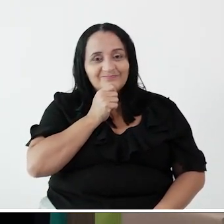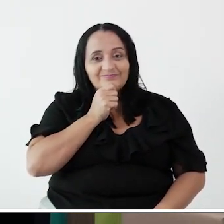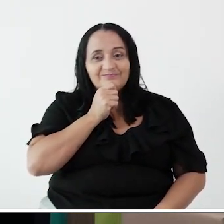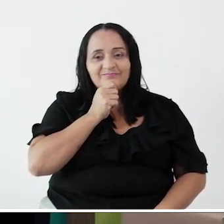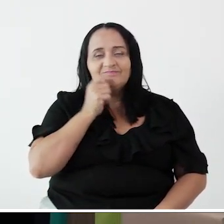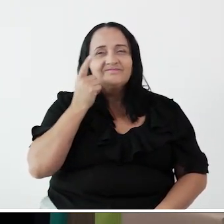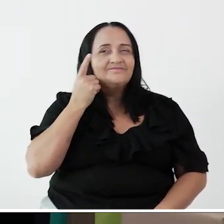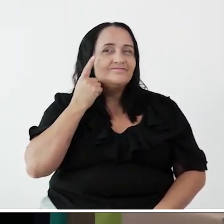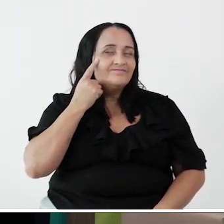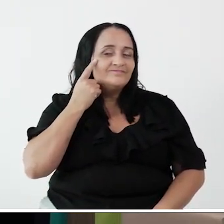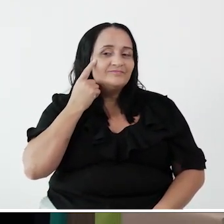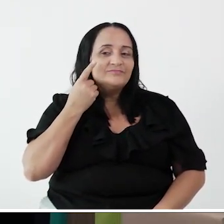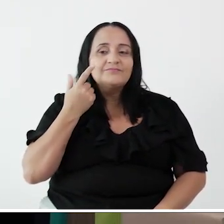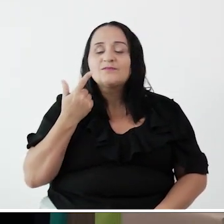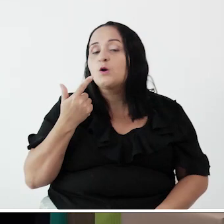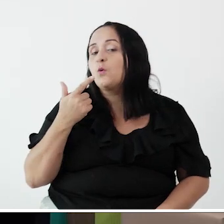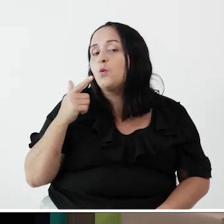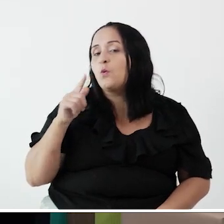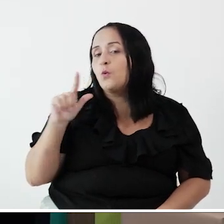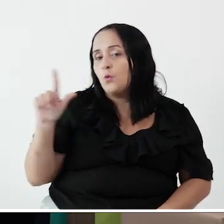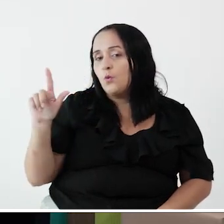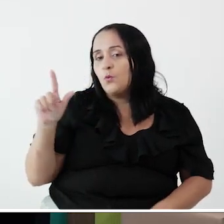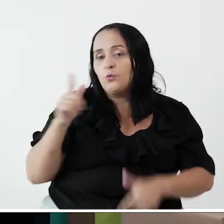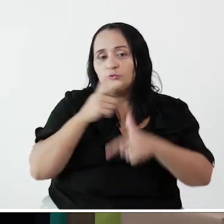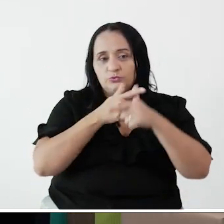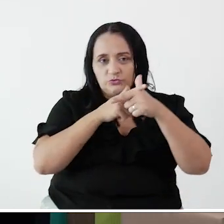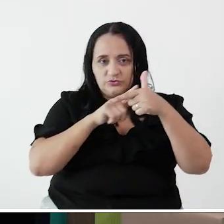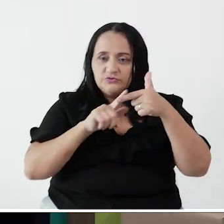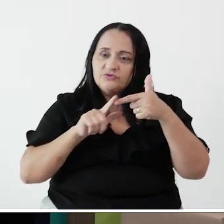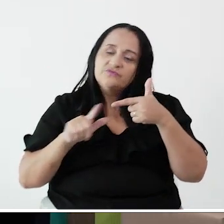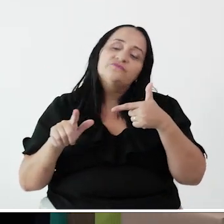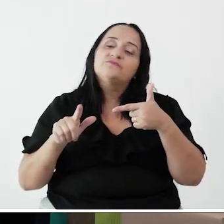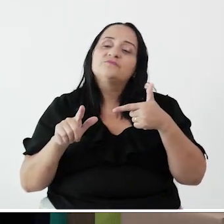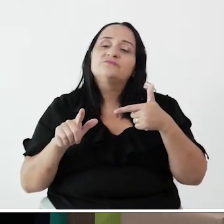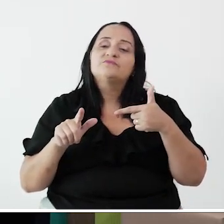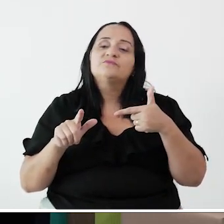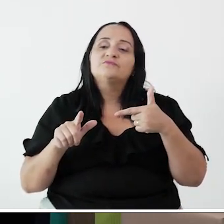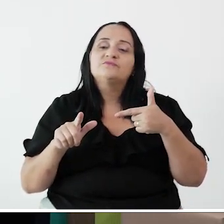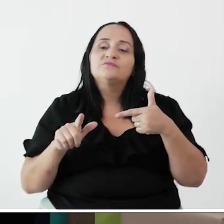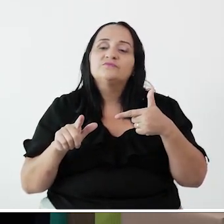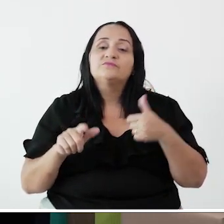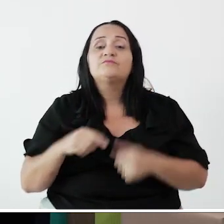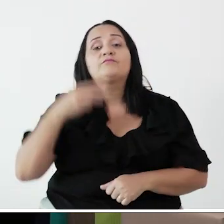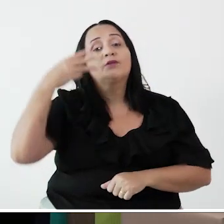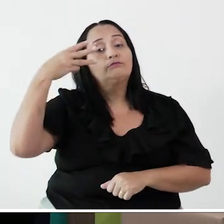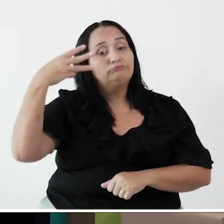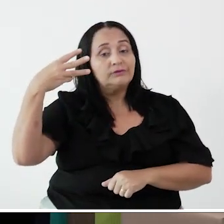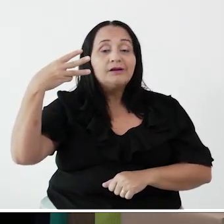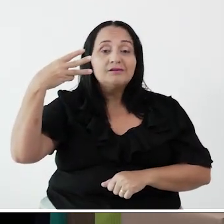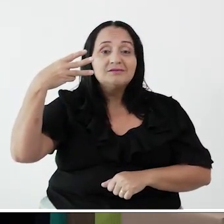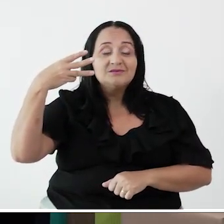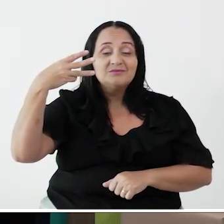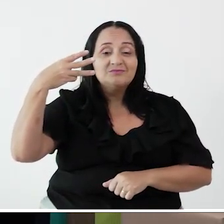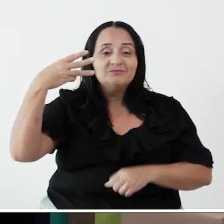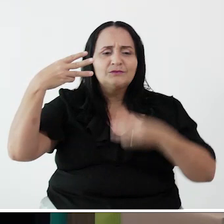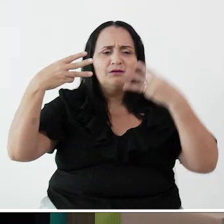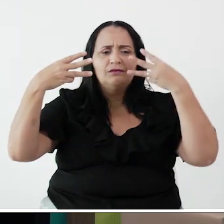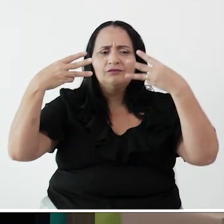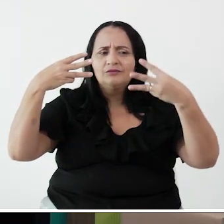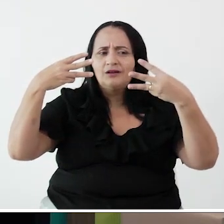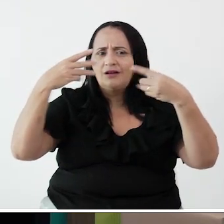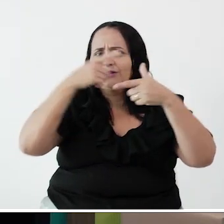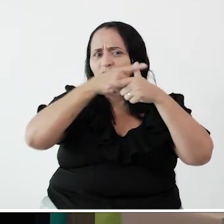não. Eu ainda vou utilizar um outro multiplicador, um outro divisor, que vai ser o próprio